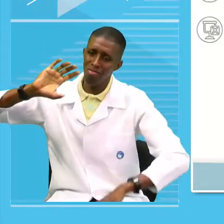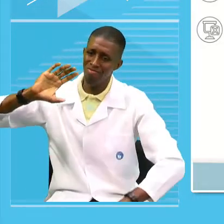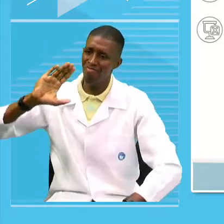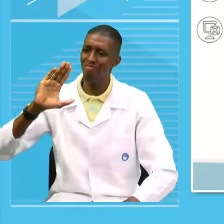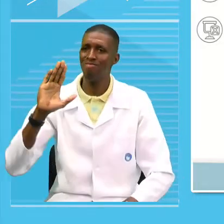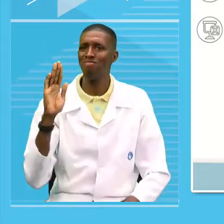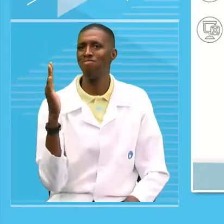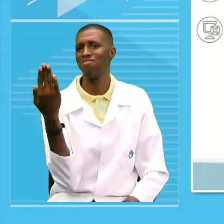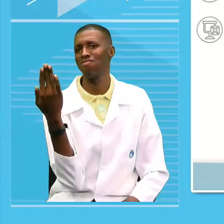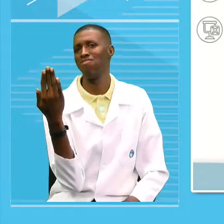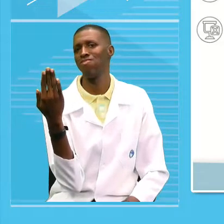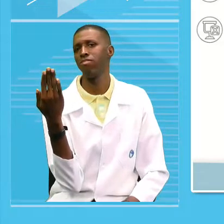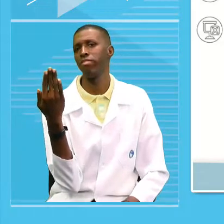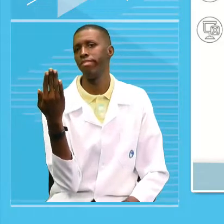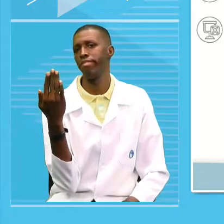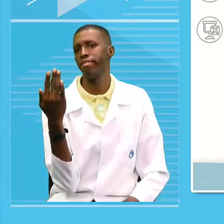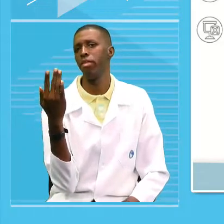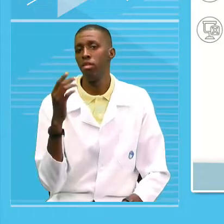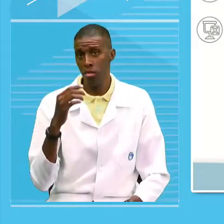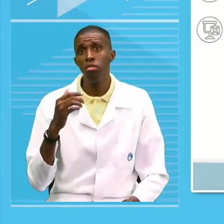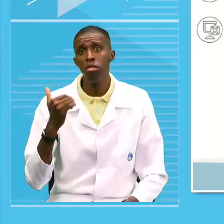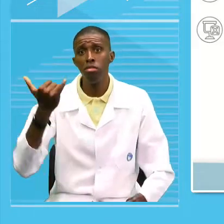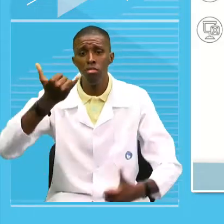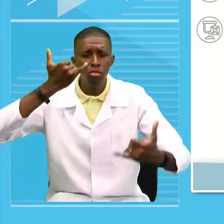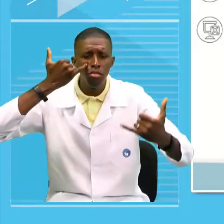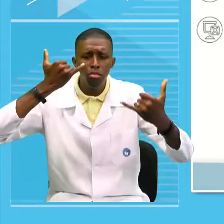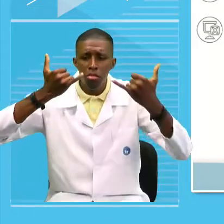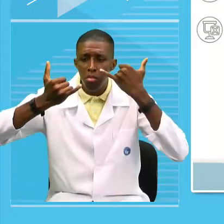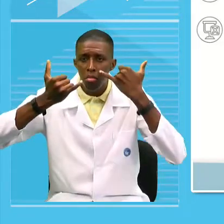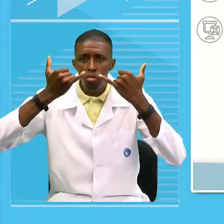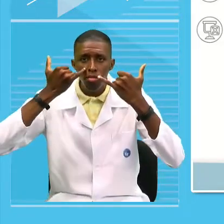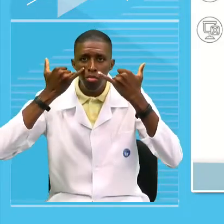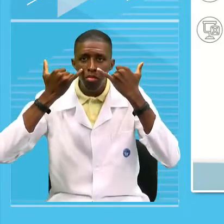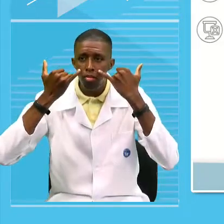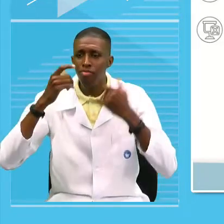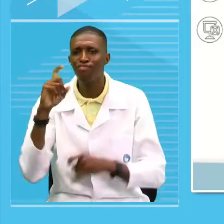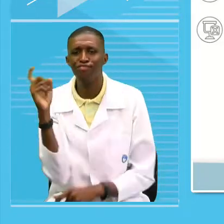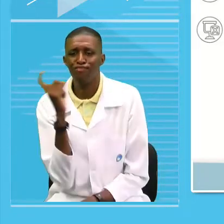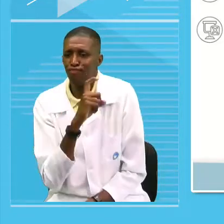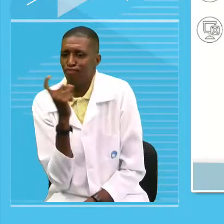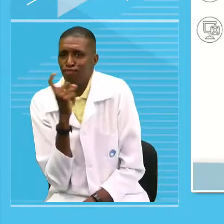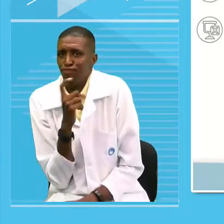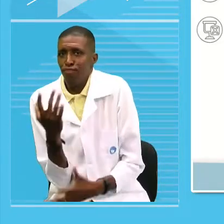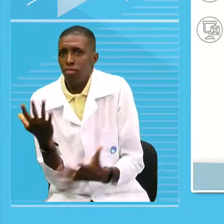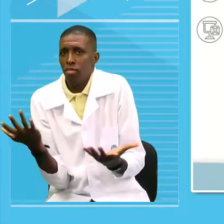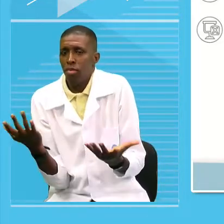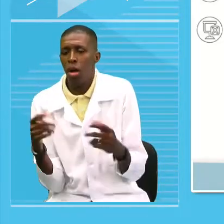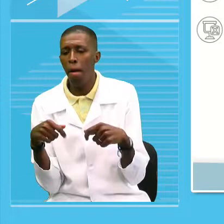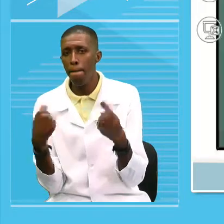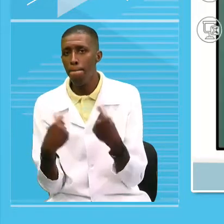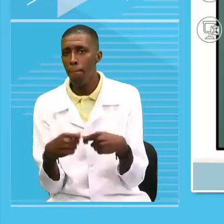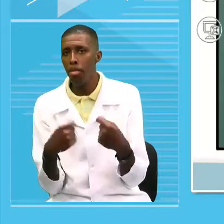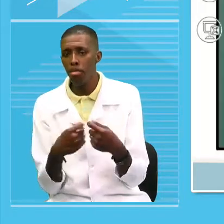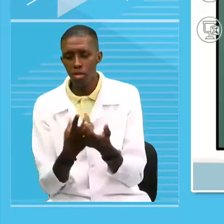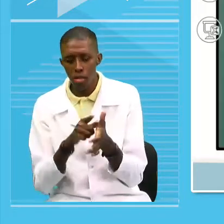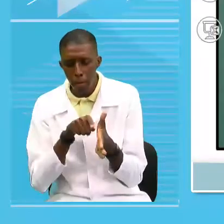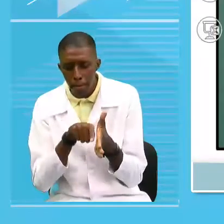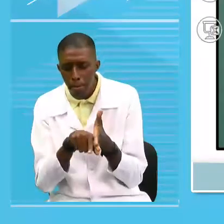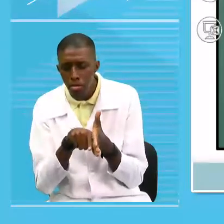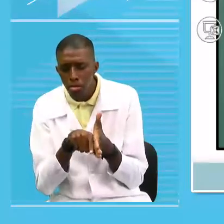certo tente buscar sua própria informação é sobre autonomia isso aqui